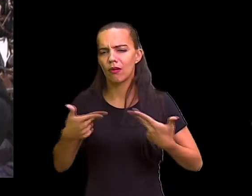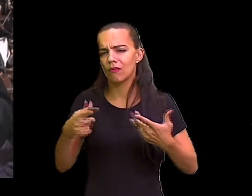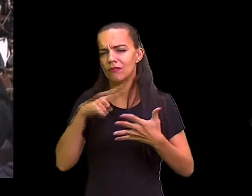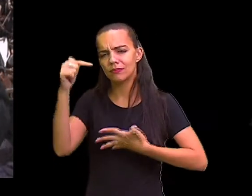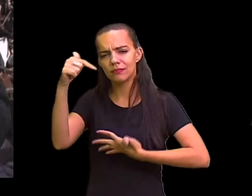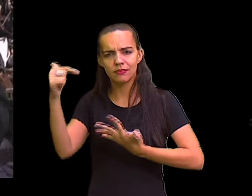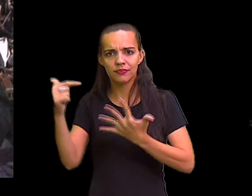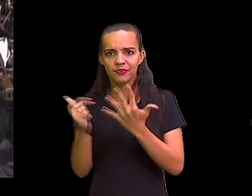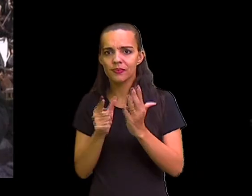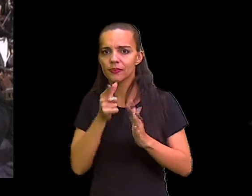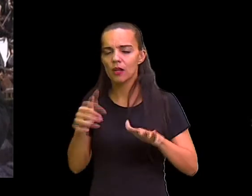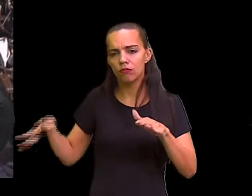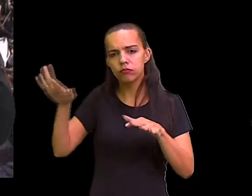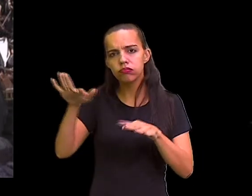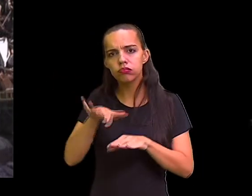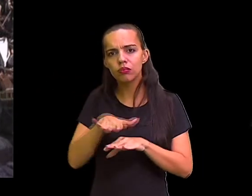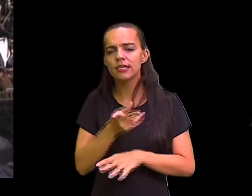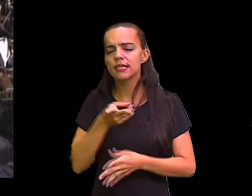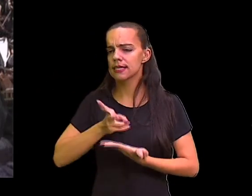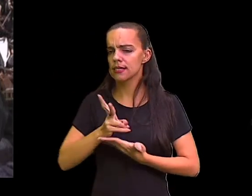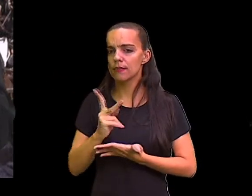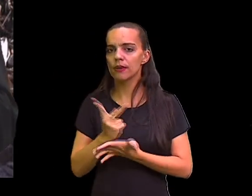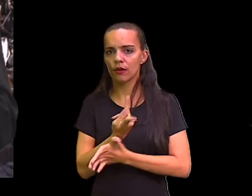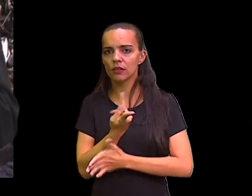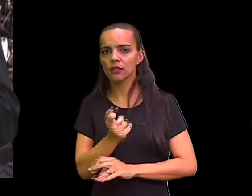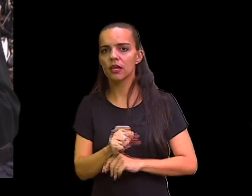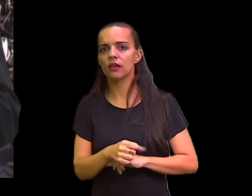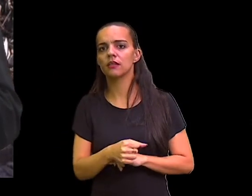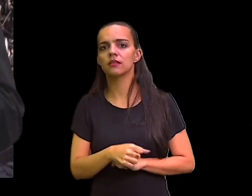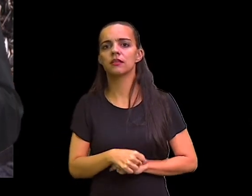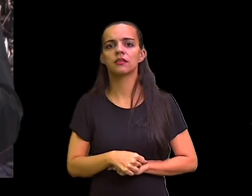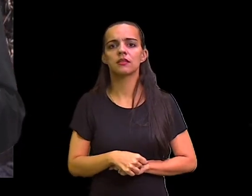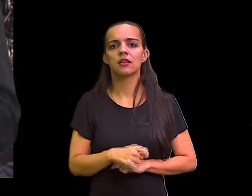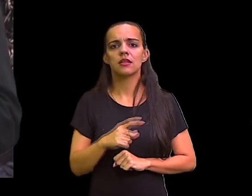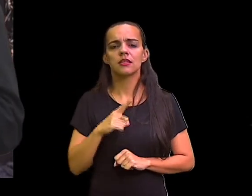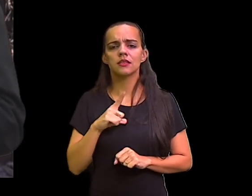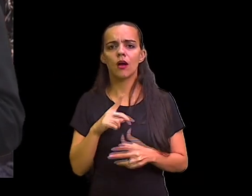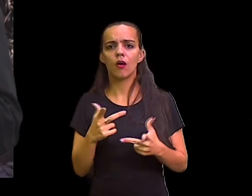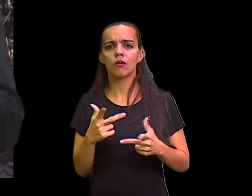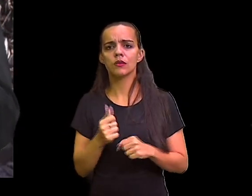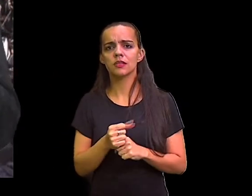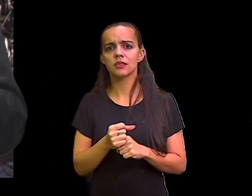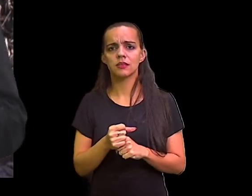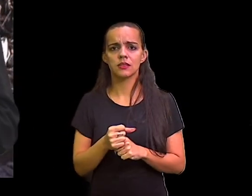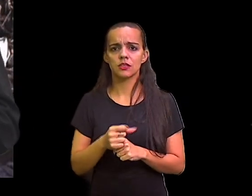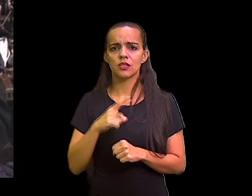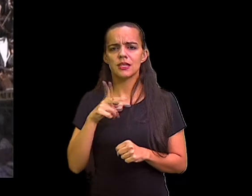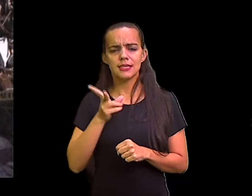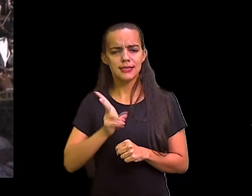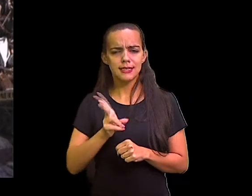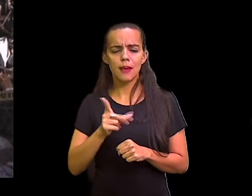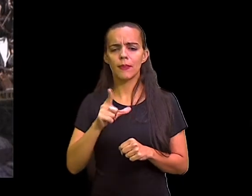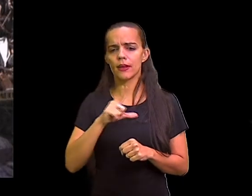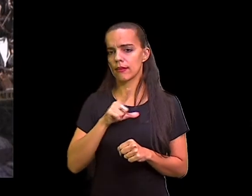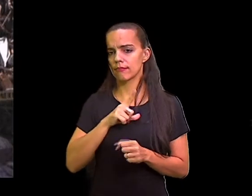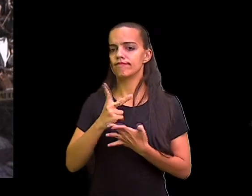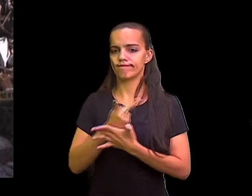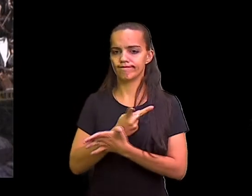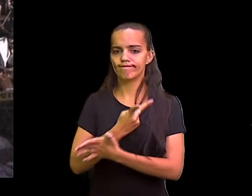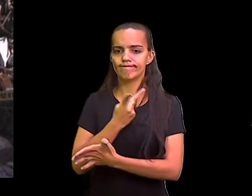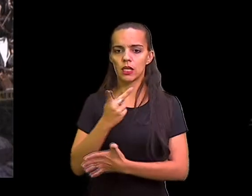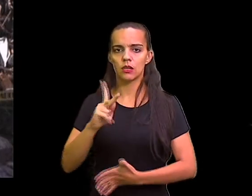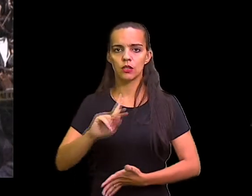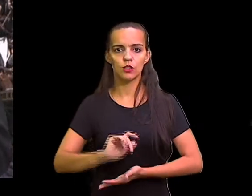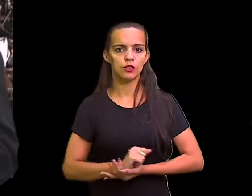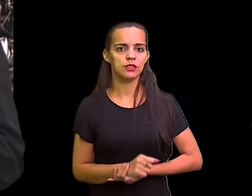em atividades, né? Por causa dos terremotos, os vulcões ficam sempre em atividades. Então, é uma região